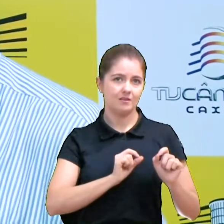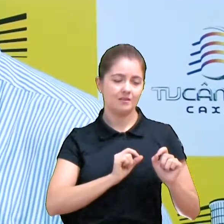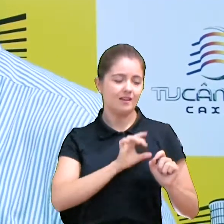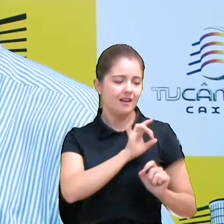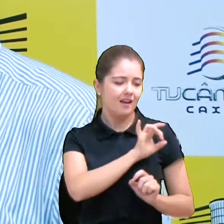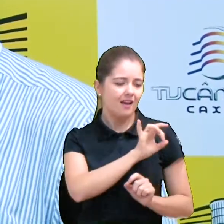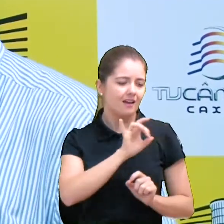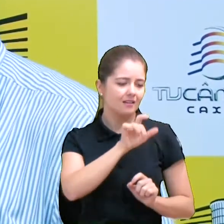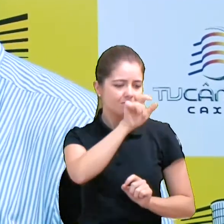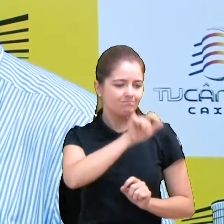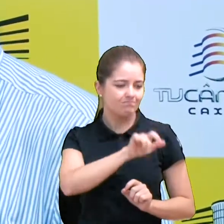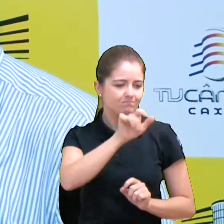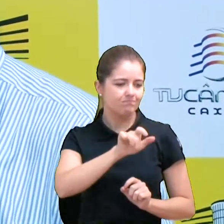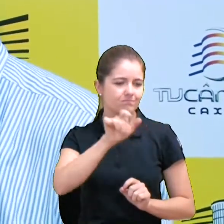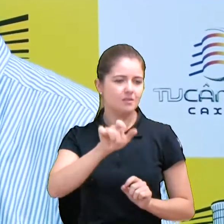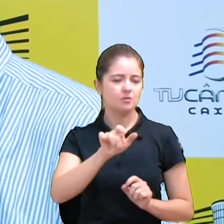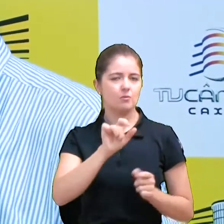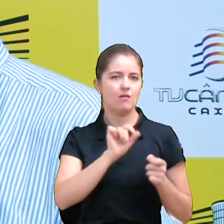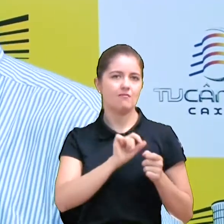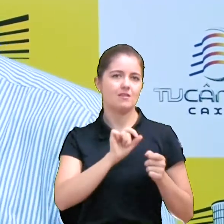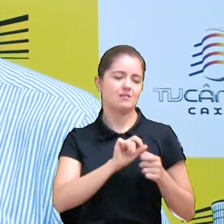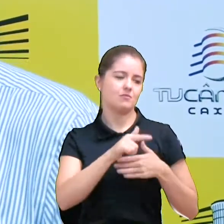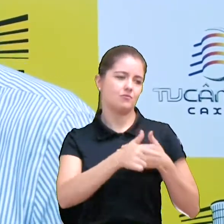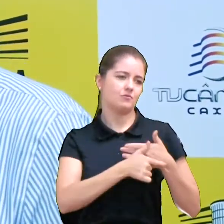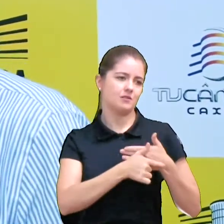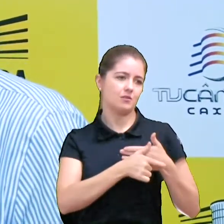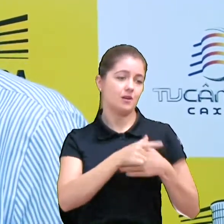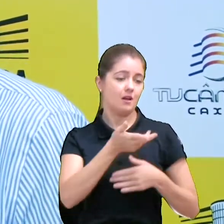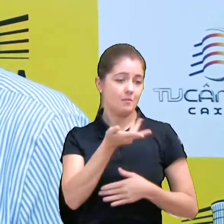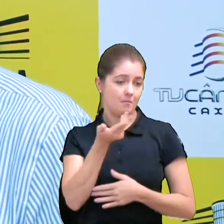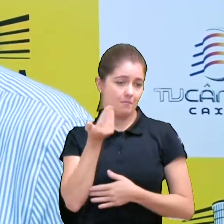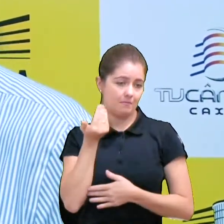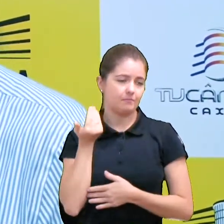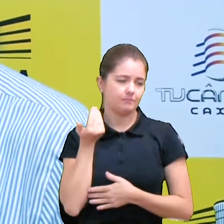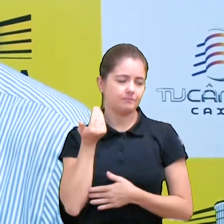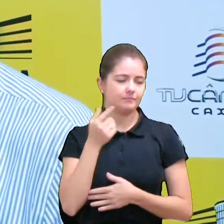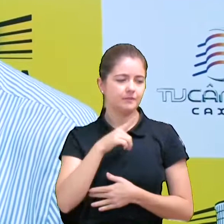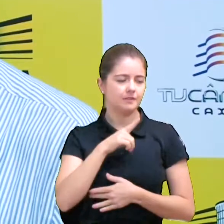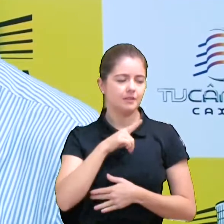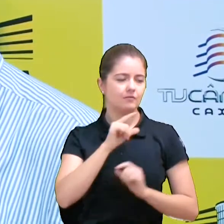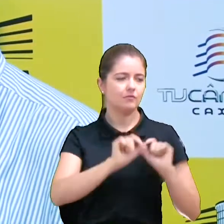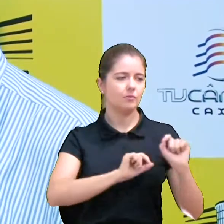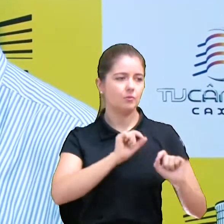né? Então seria importante, há uns dias atrás tivemos um